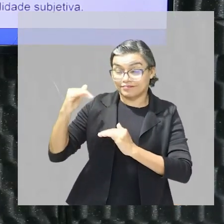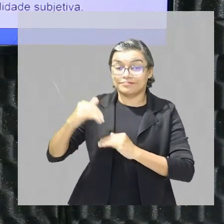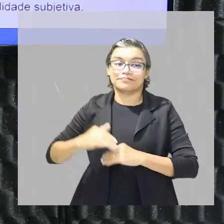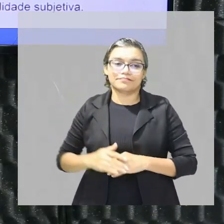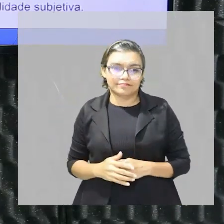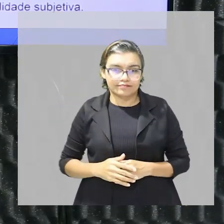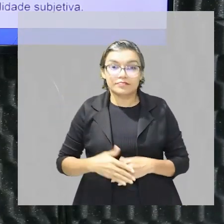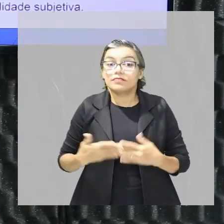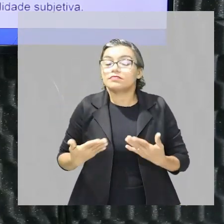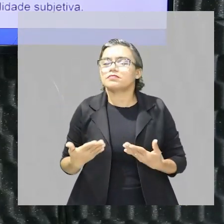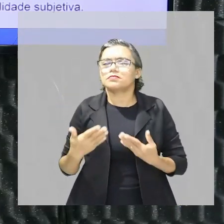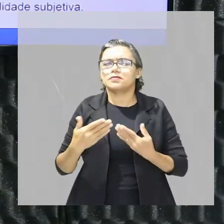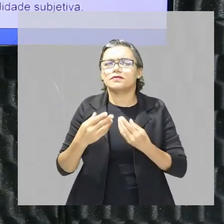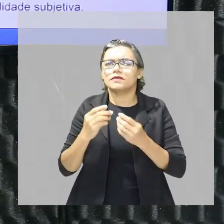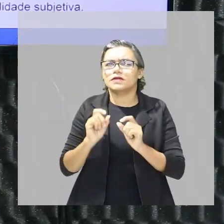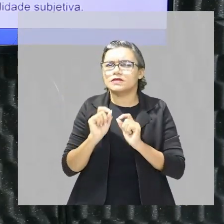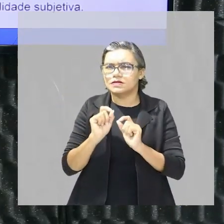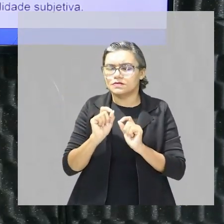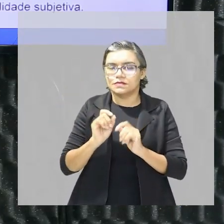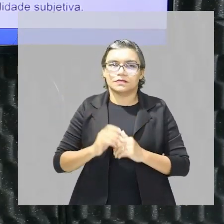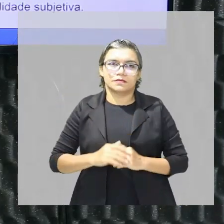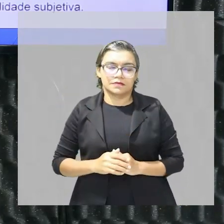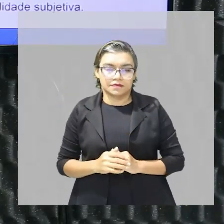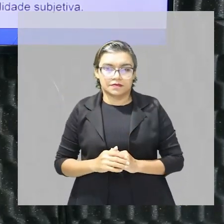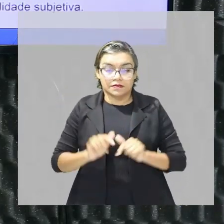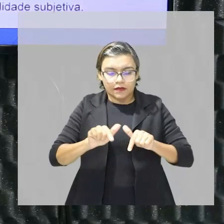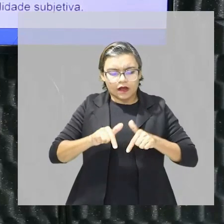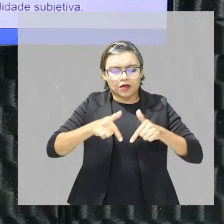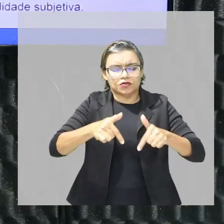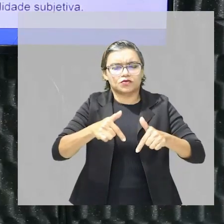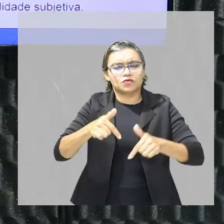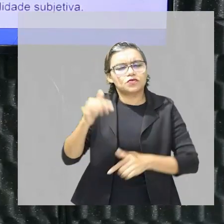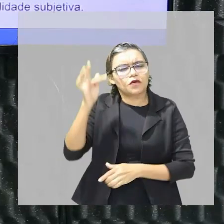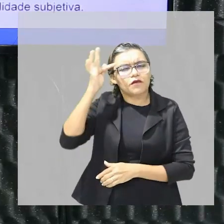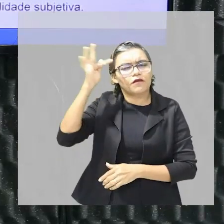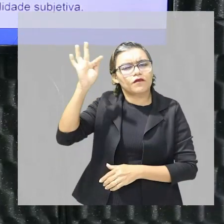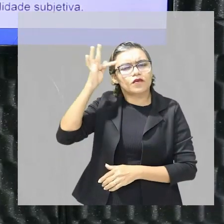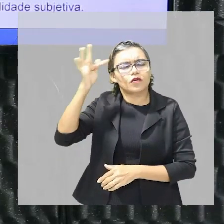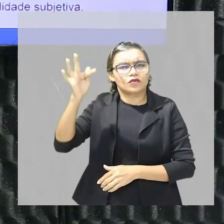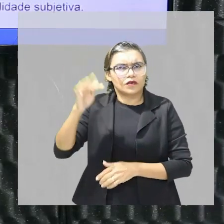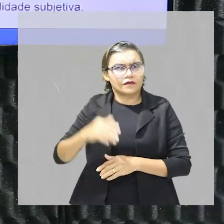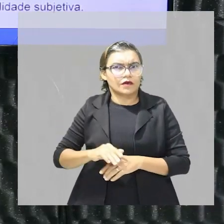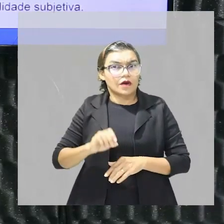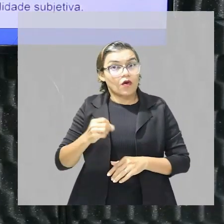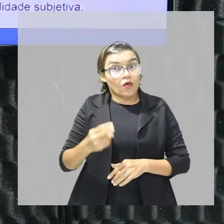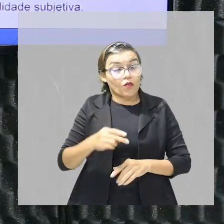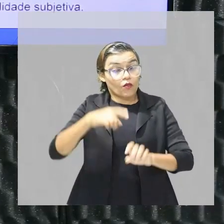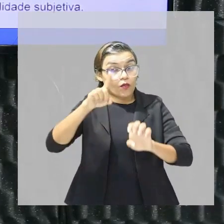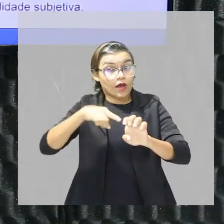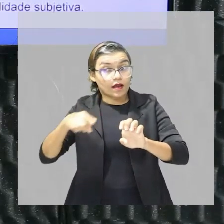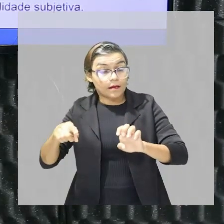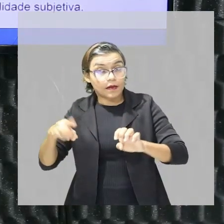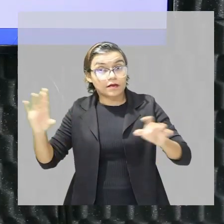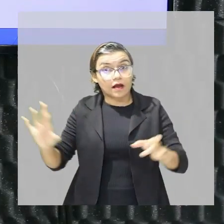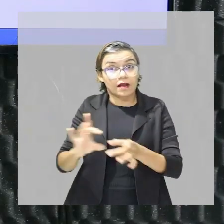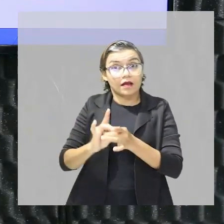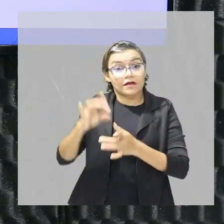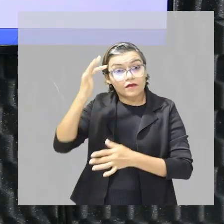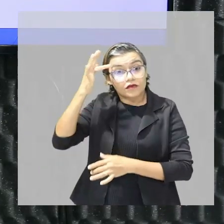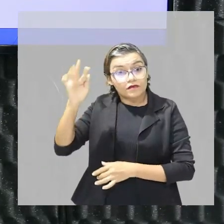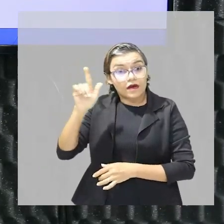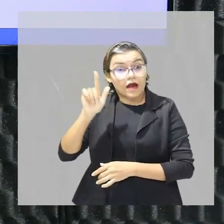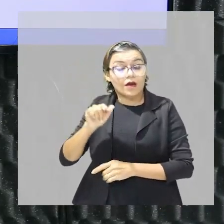Então veja só que atitude filosófica é essa e que elemento aliada Filosofia é esse aqui perceba